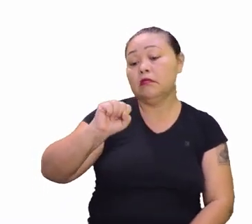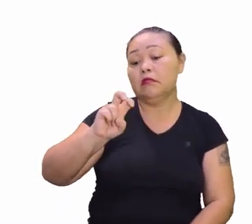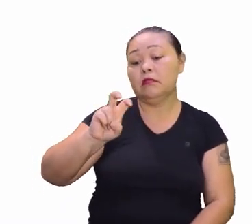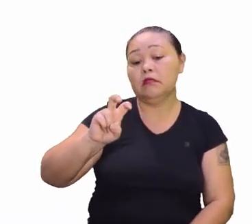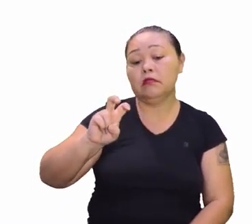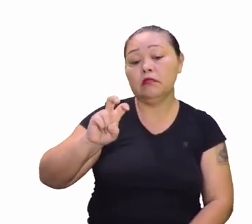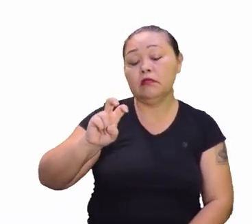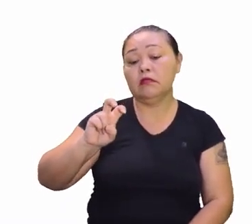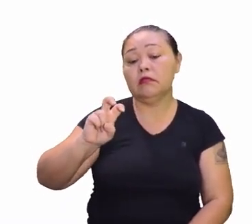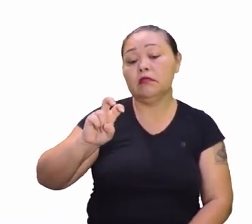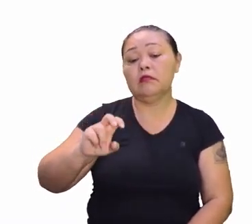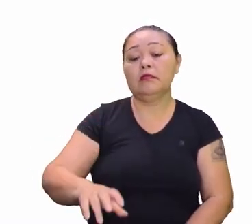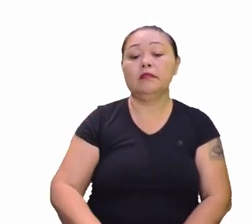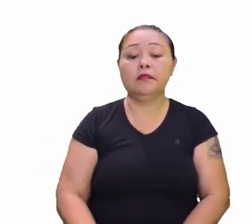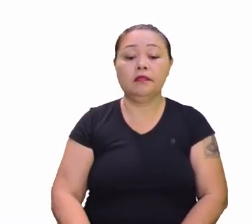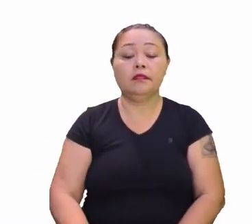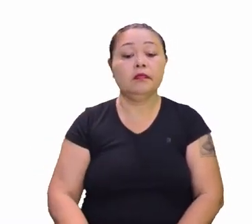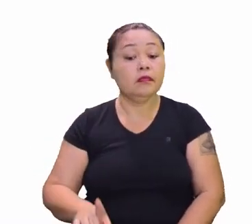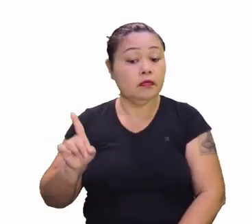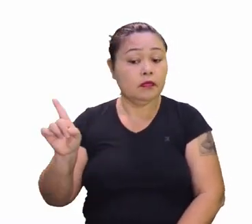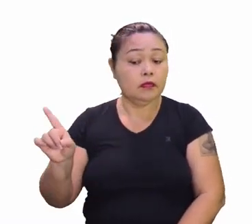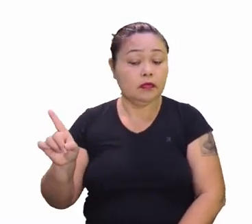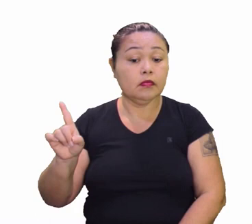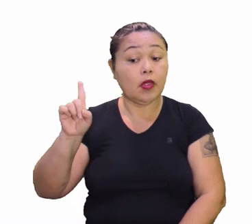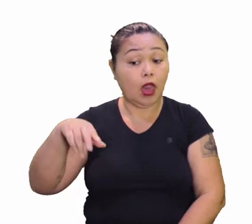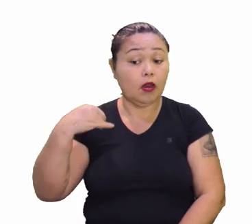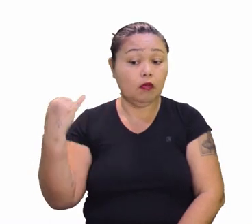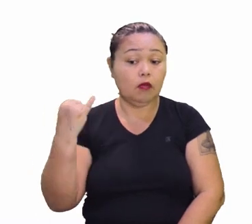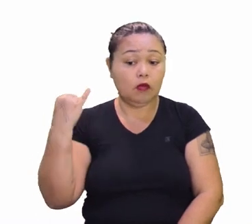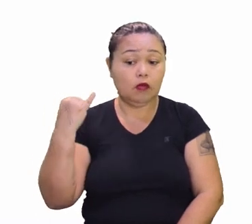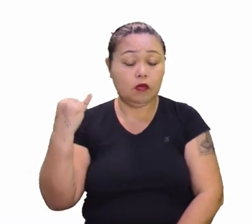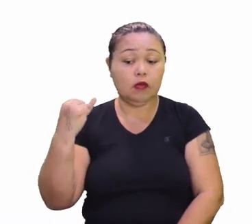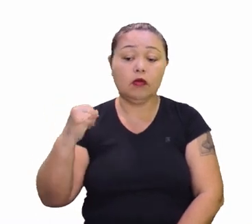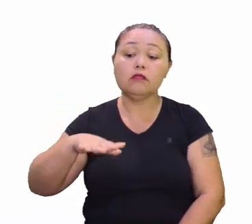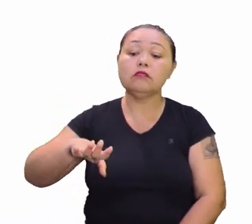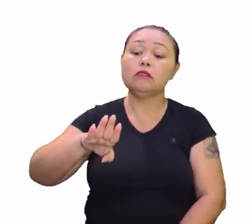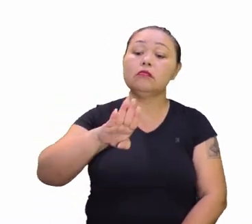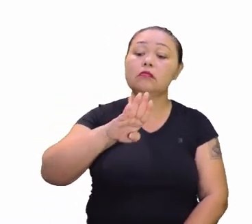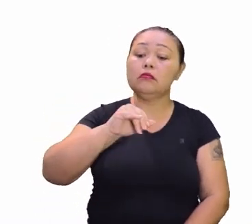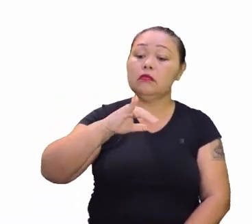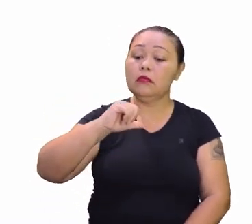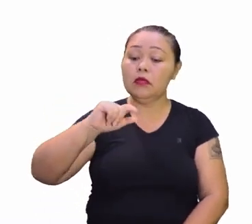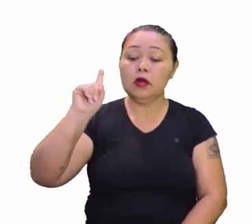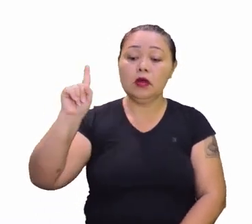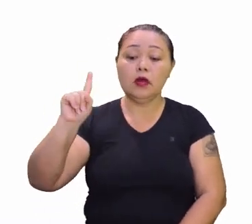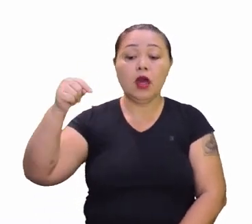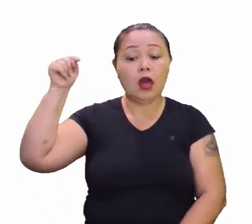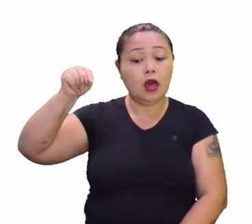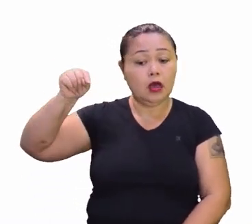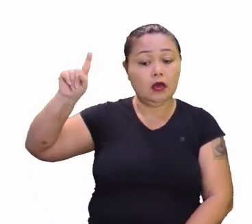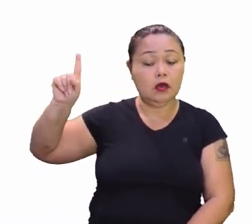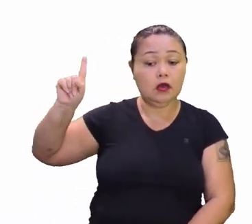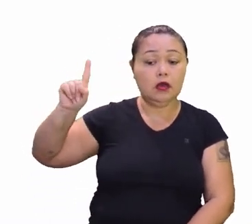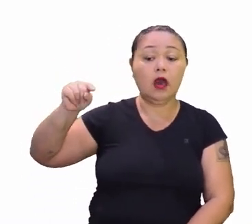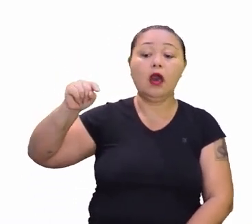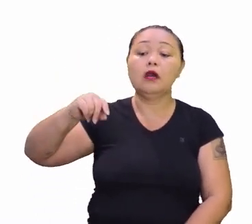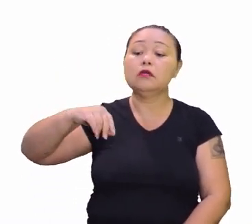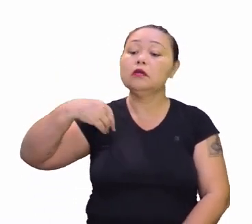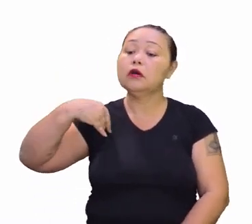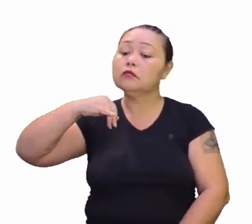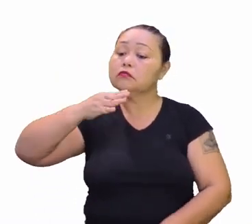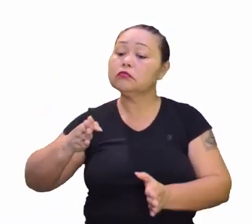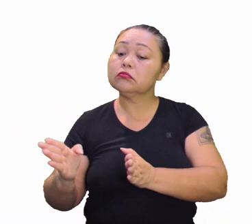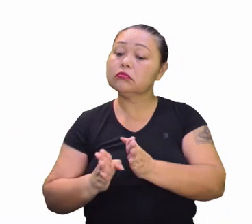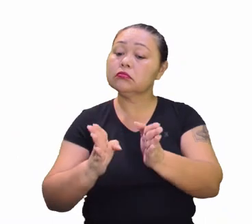apenas 85. E ele é tão importante, essa bacia, porque aqui, professor Jorge, no Rio Jamari,